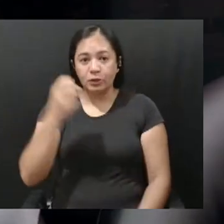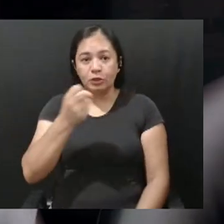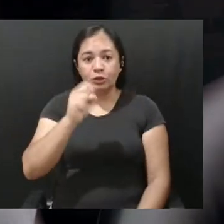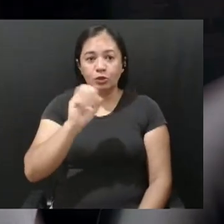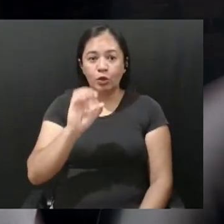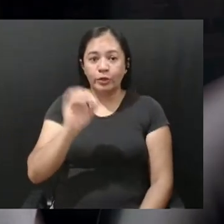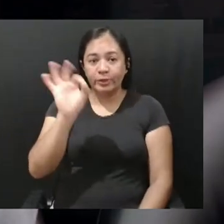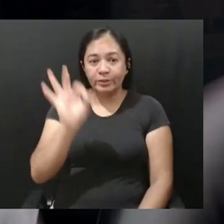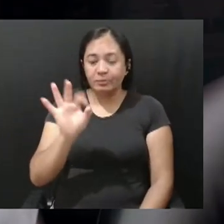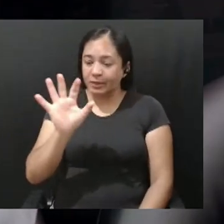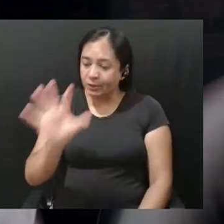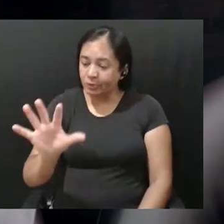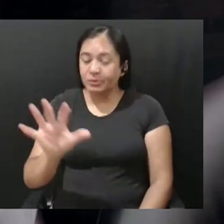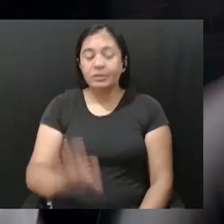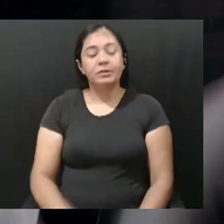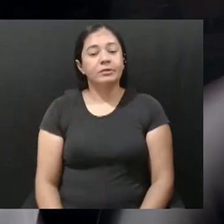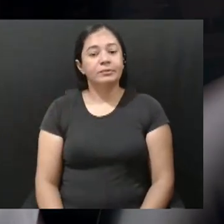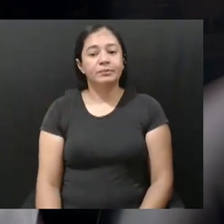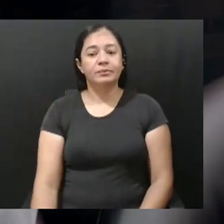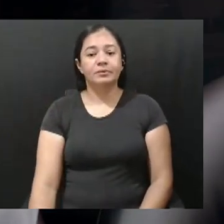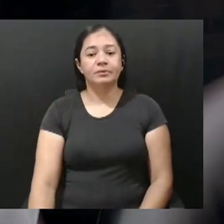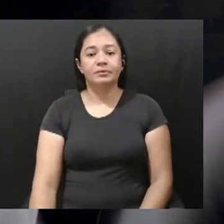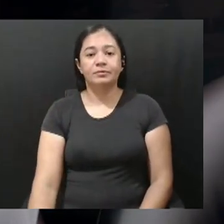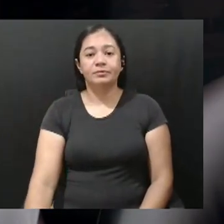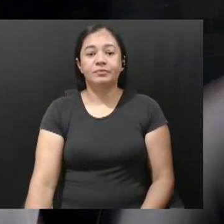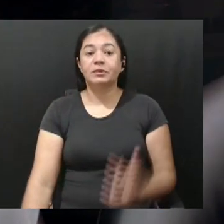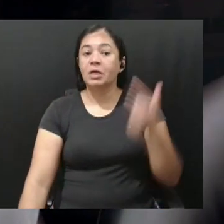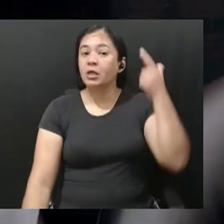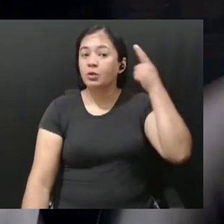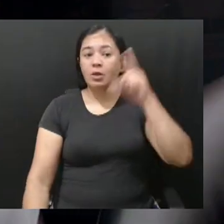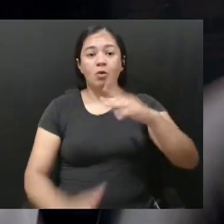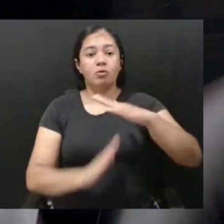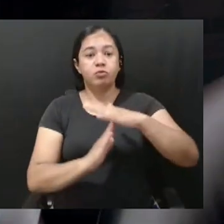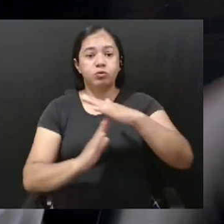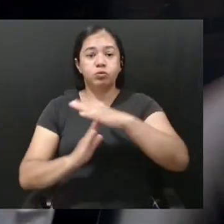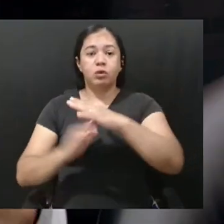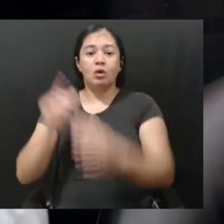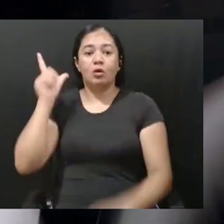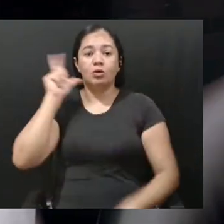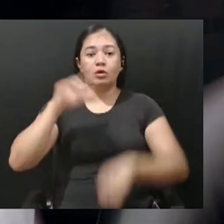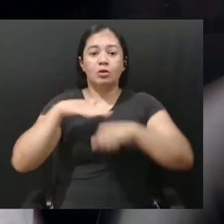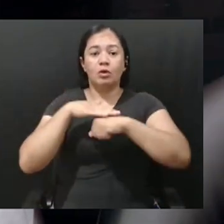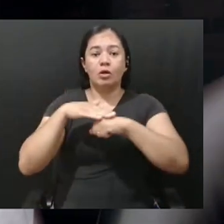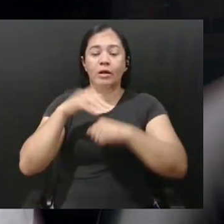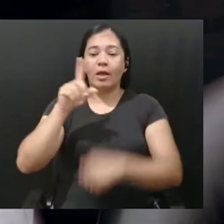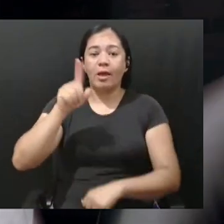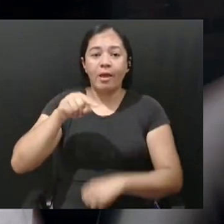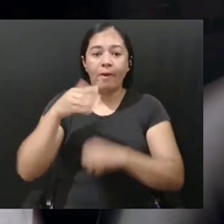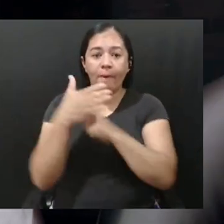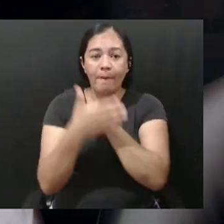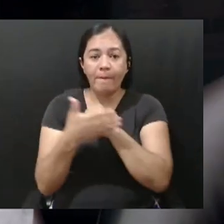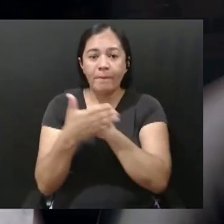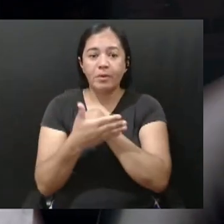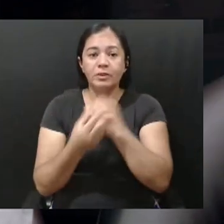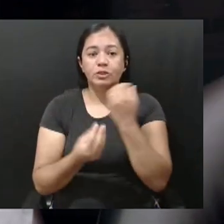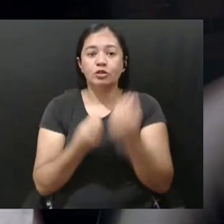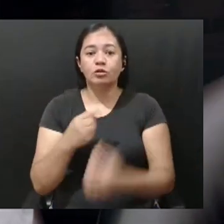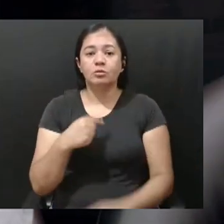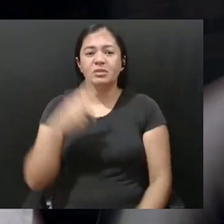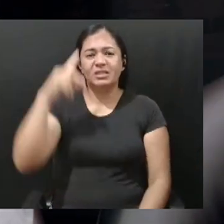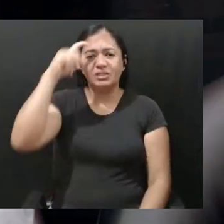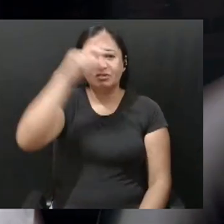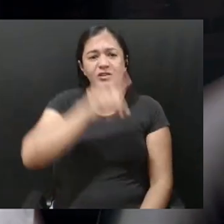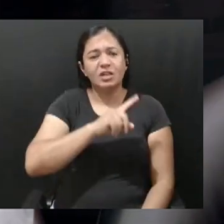sobre não conseguir colocar limite, sobre conseguir Aham. conversar, né? É o básico, né? E assim, como que a gente tem dificuldade de falar não, né? Muita. A Letícia Muita. falou,